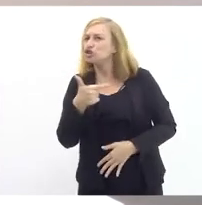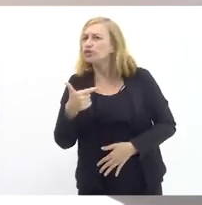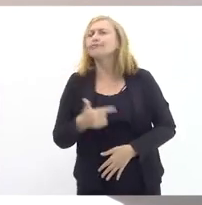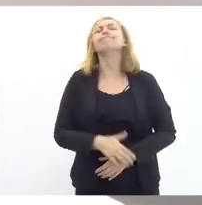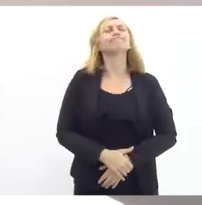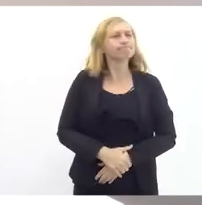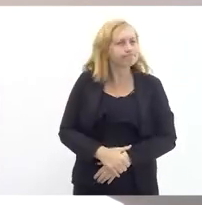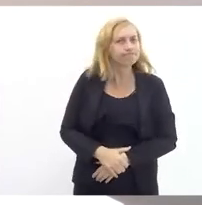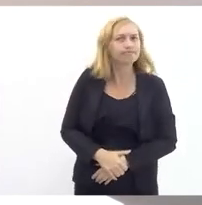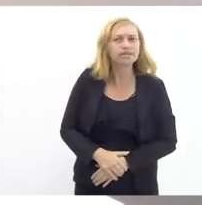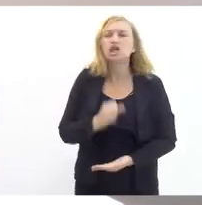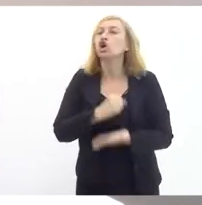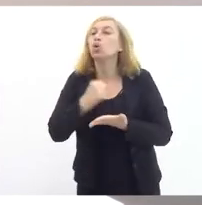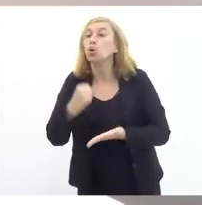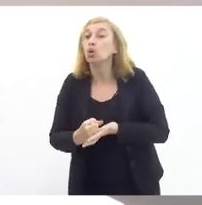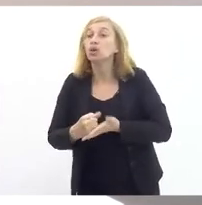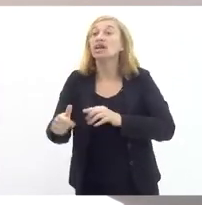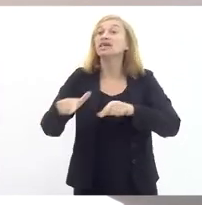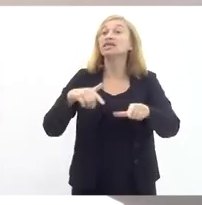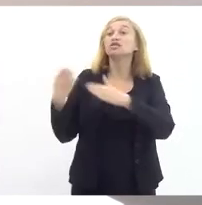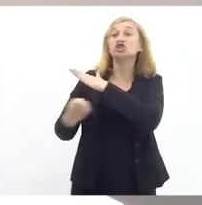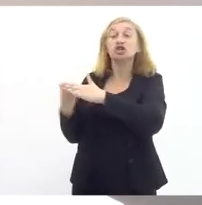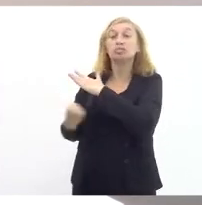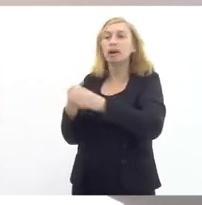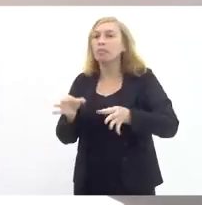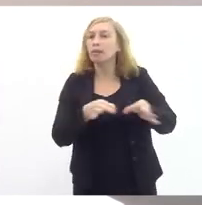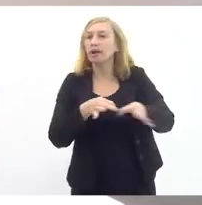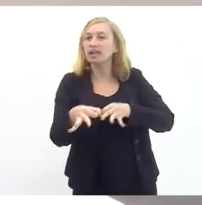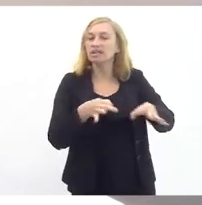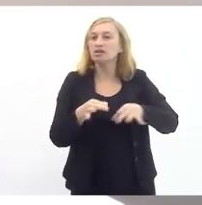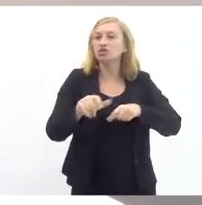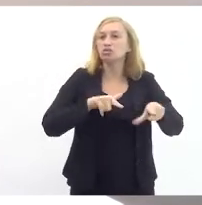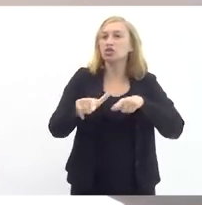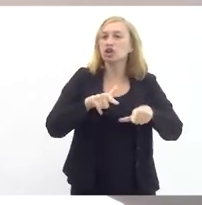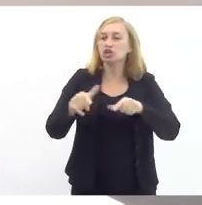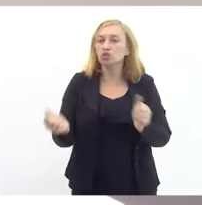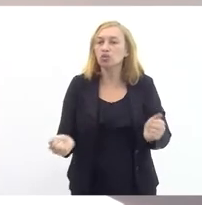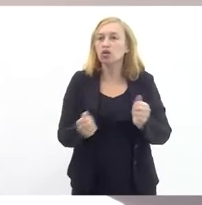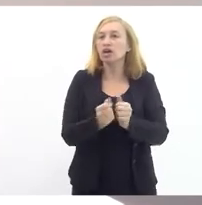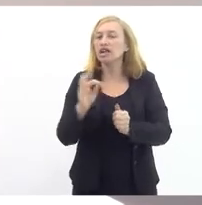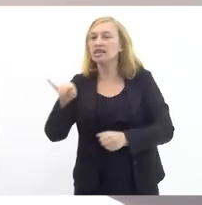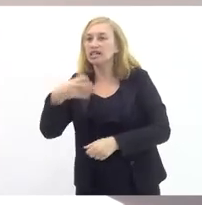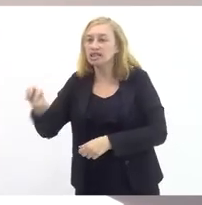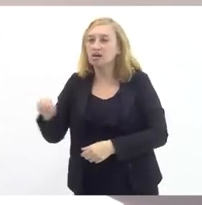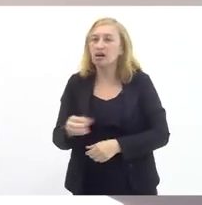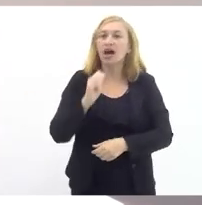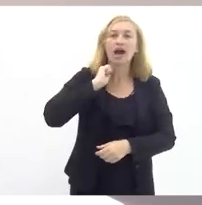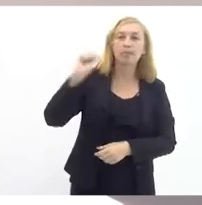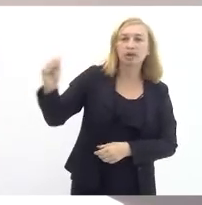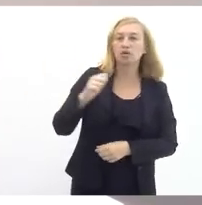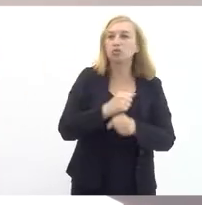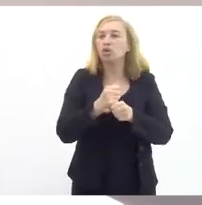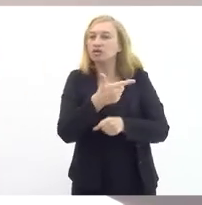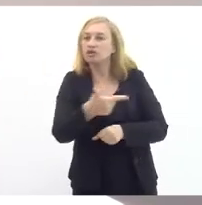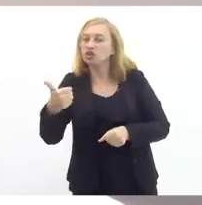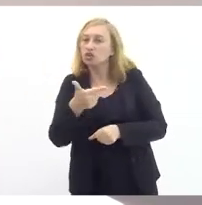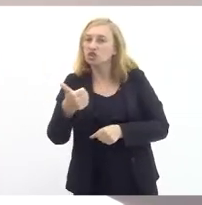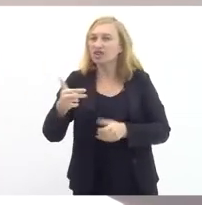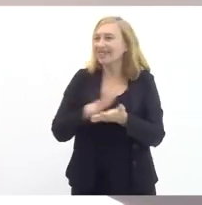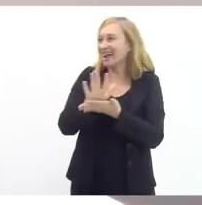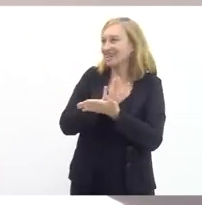22. Contratação de empresa para elaboração de projeto executivo das estações. Abril de 22.